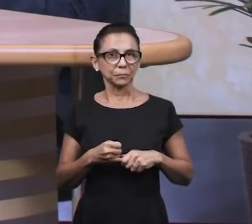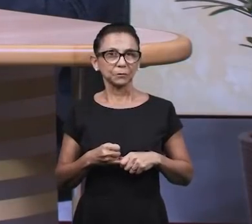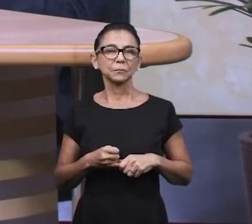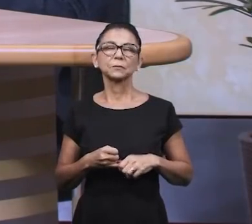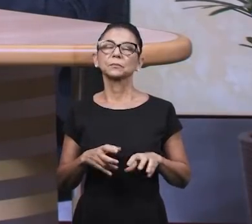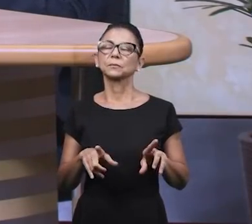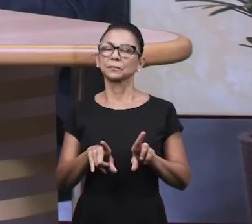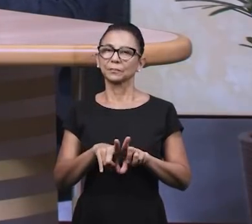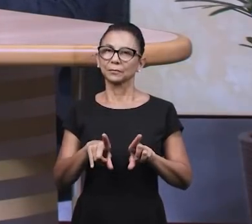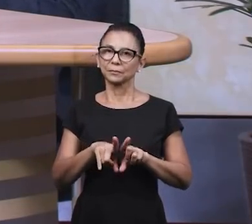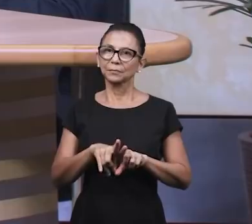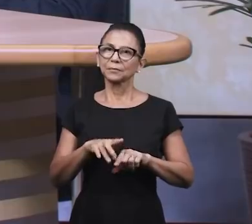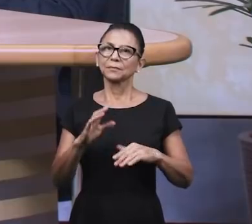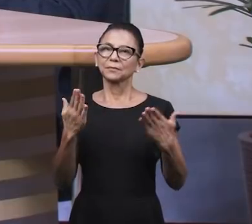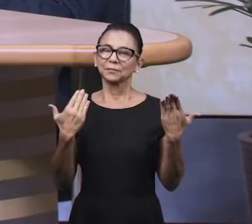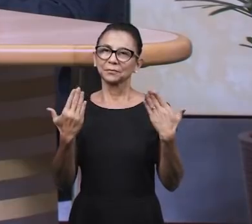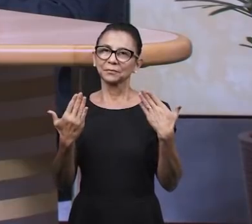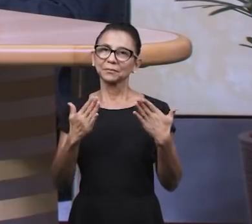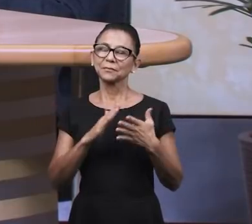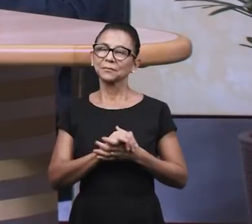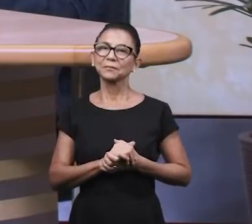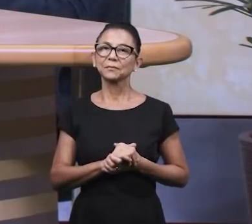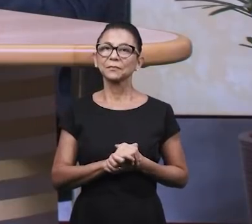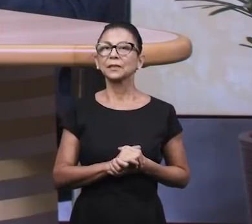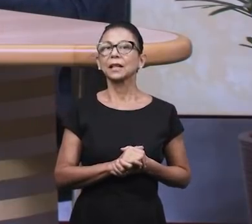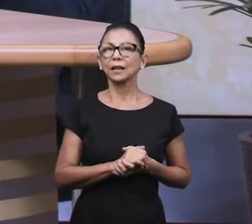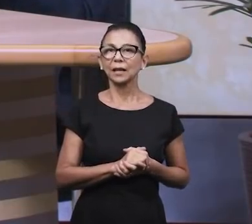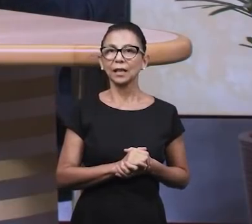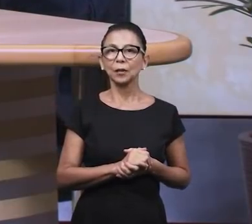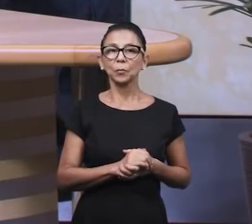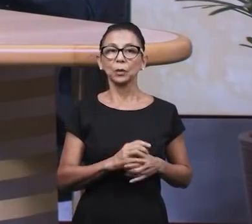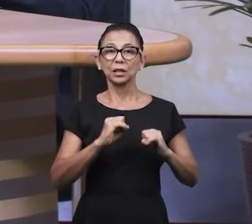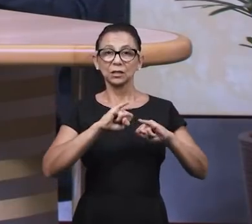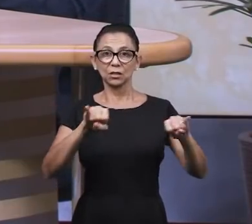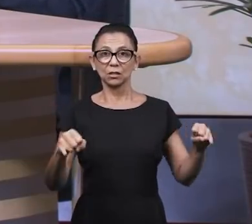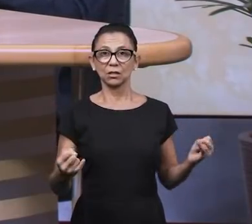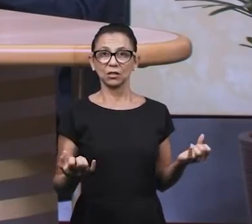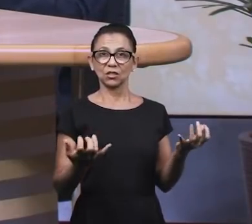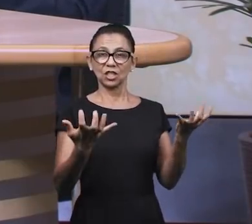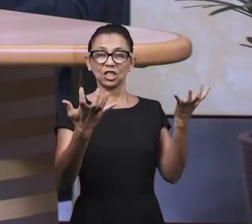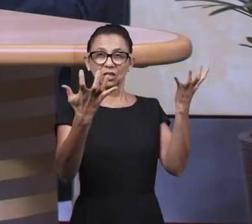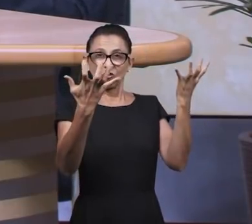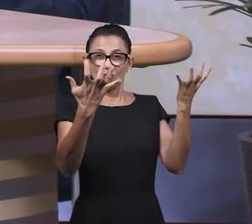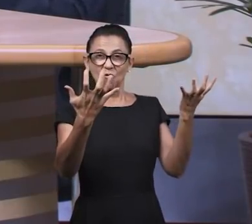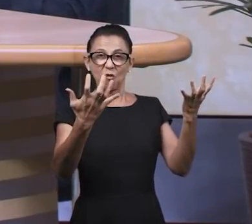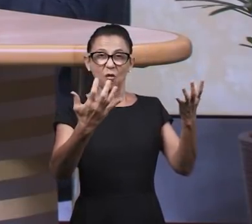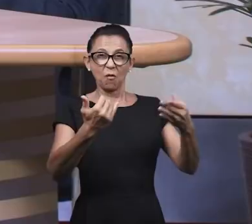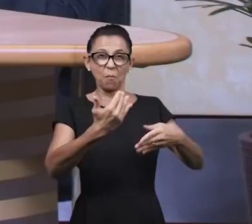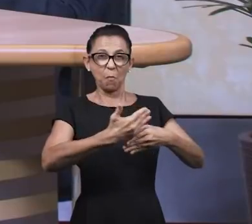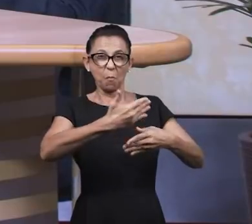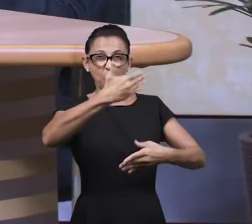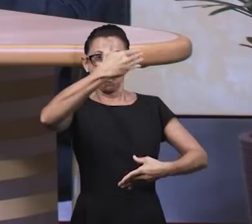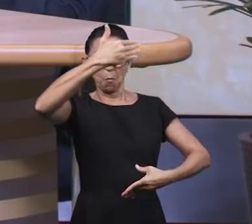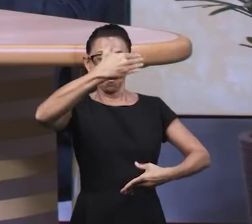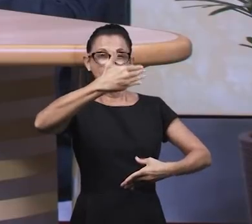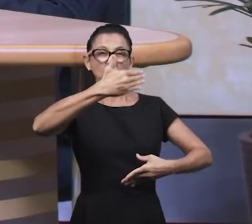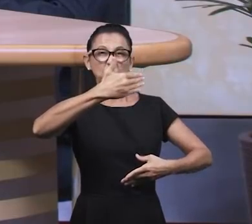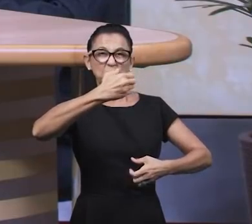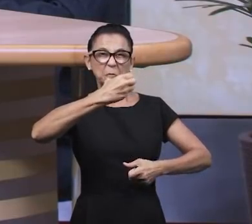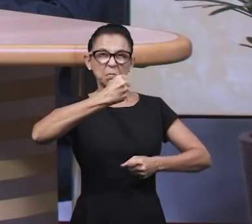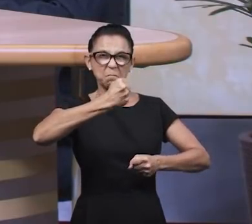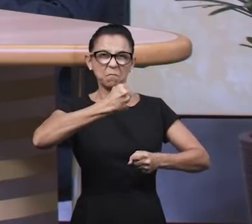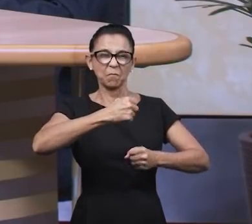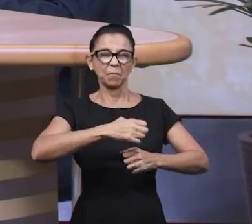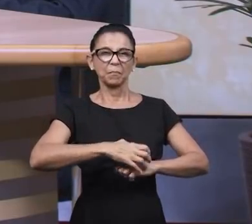perfeita do Senhor Jesus como aquele que nos dá a vitória quebrando os muros de uma cidade como era Jericó, muros fortes, né?